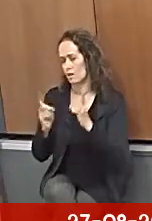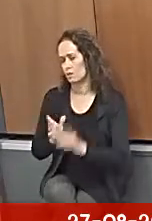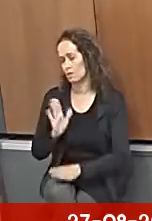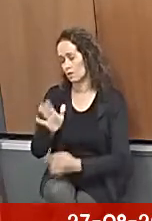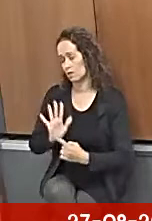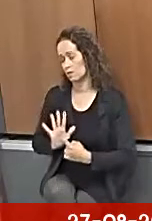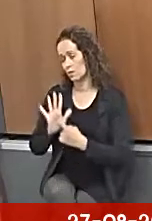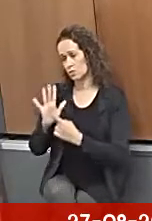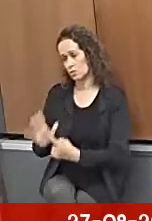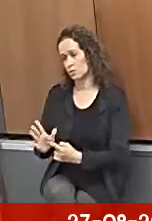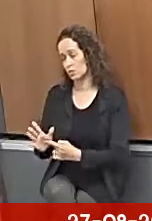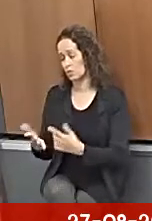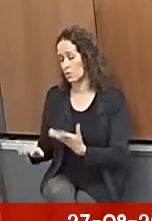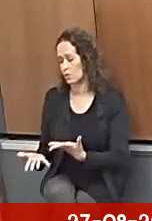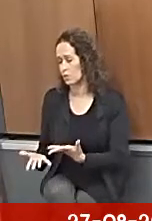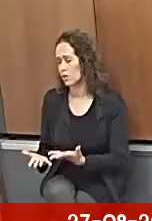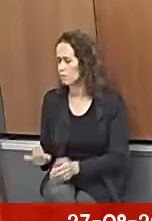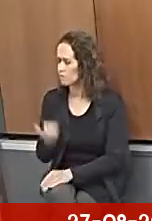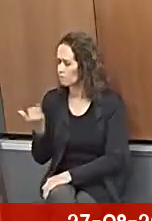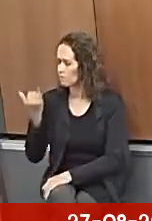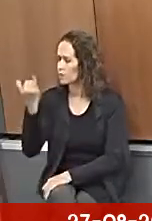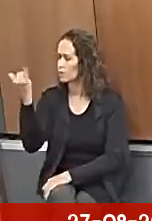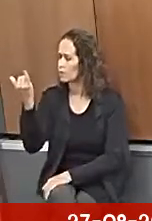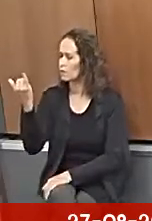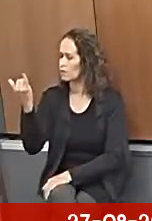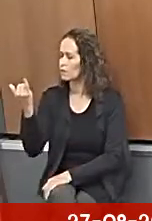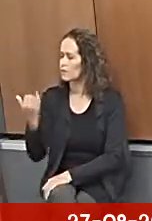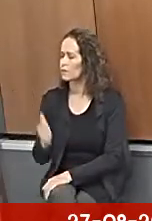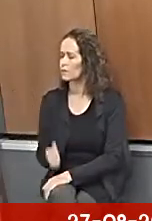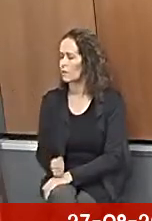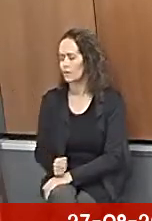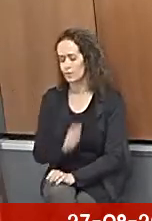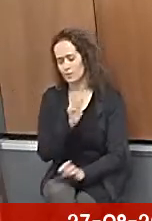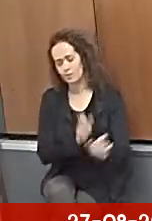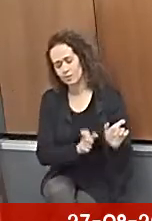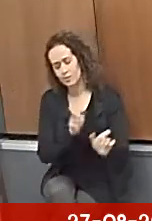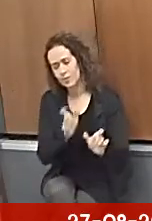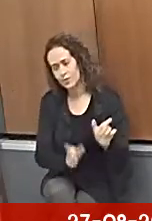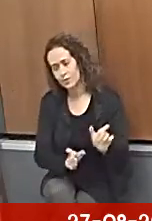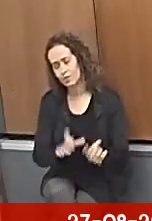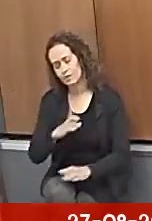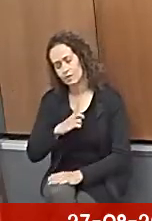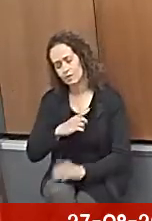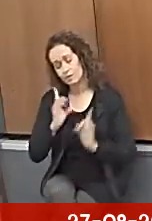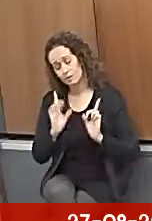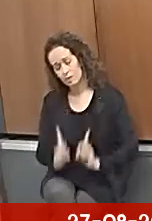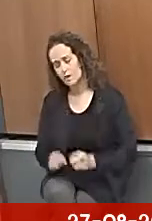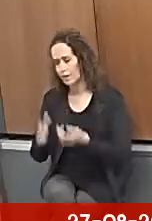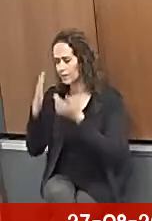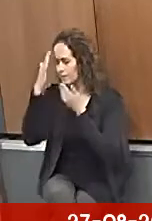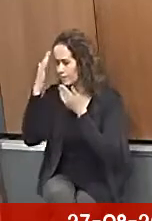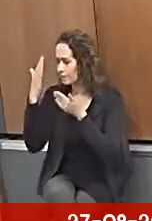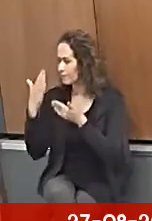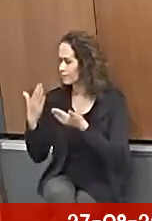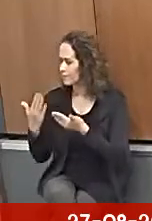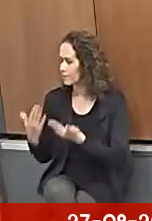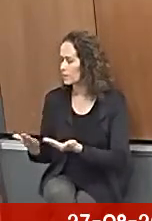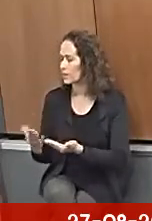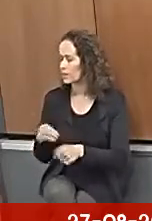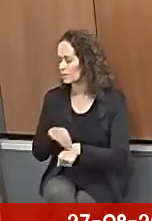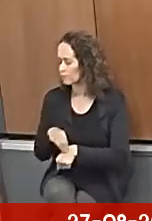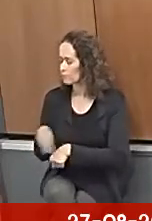um olhar diferenciado da minas arena para com as pessoas com deficiência para essa comissão então quero te agradecer leve a